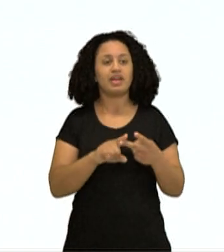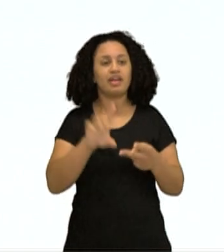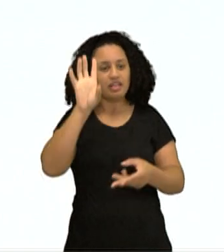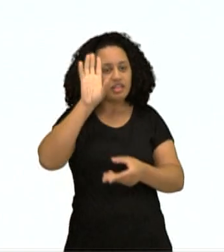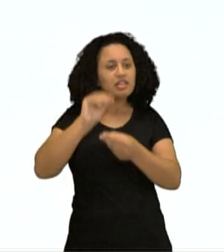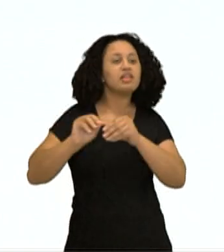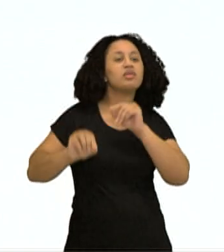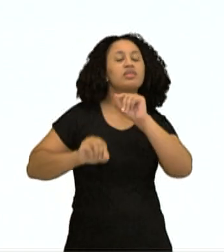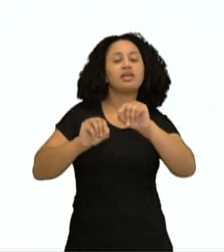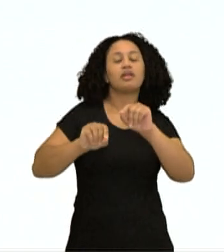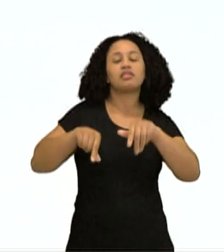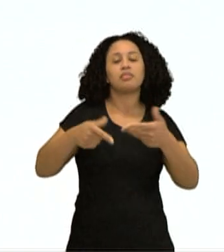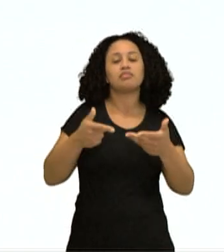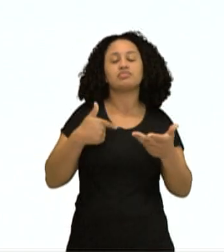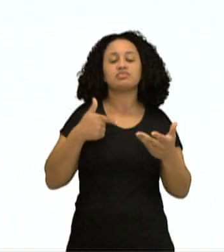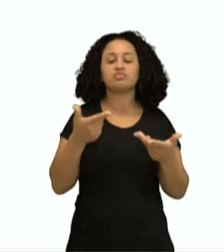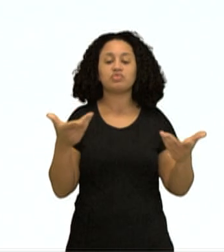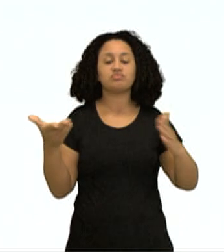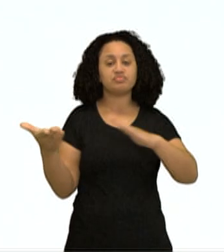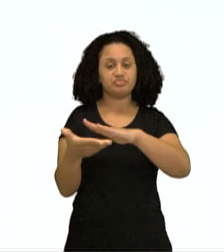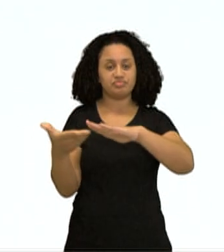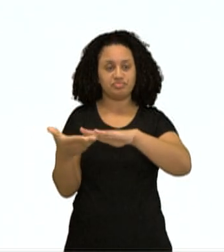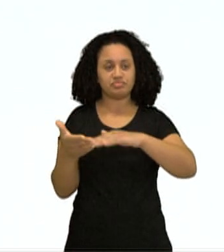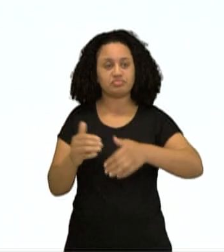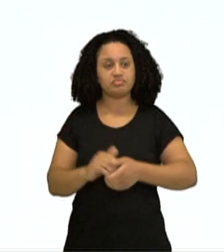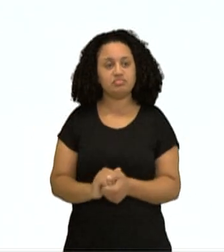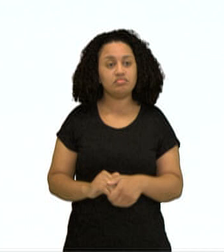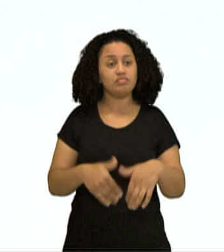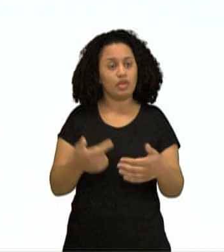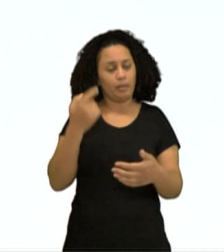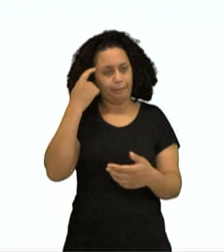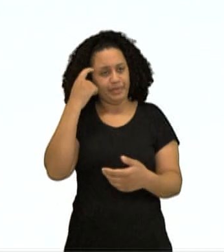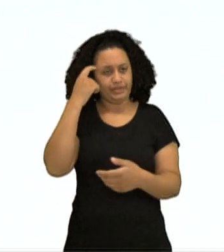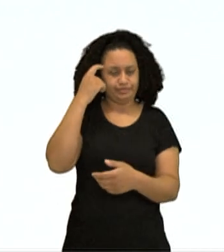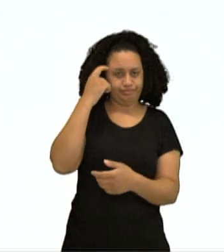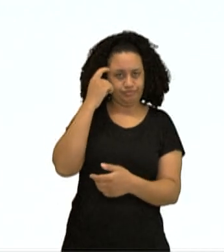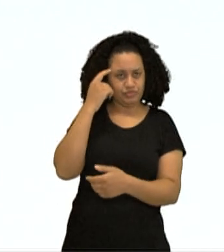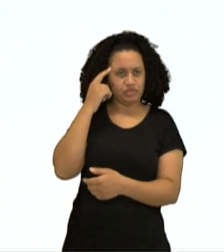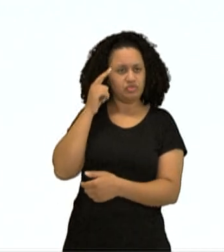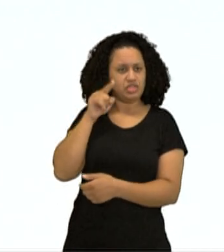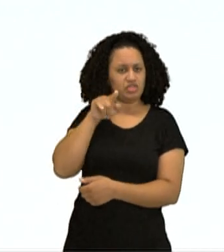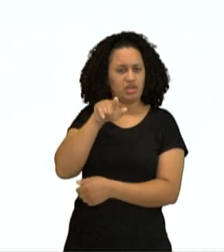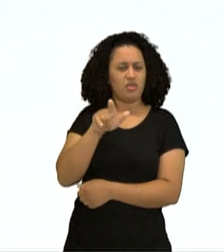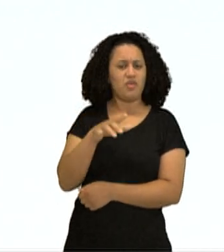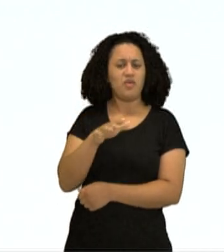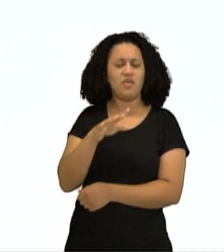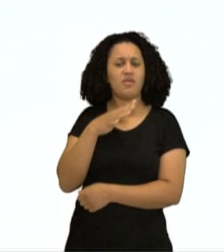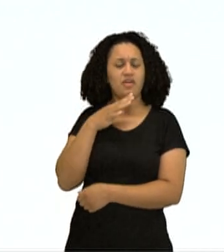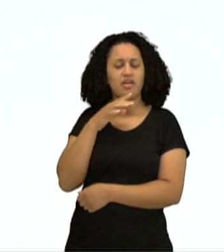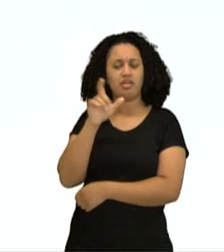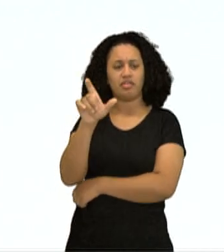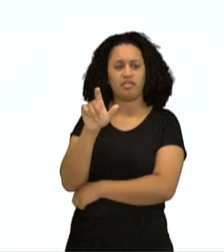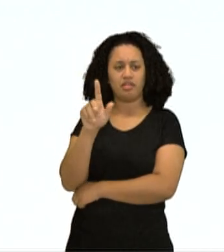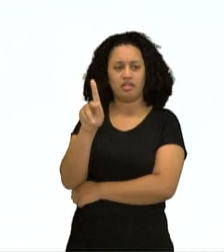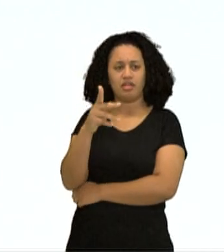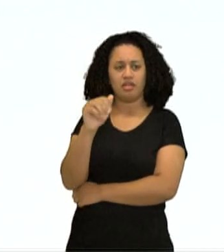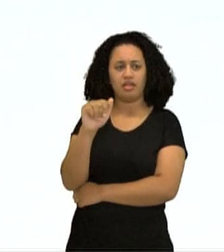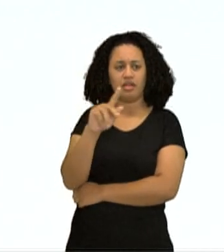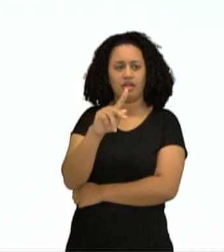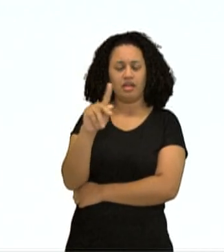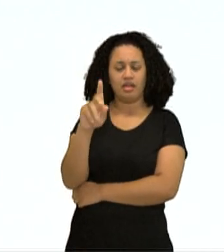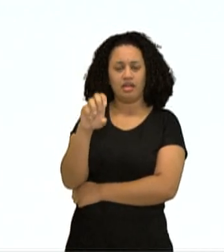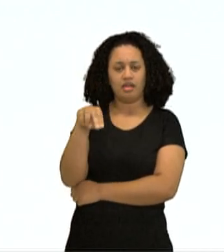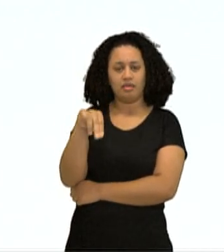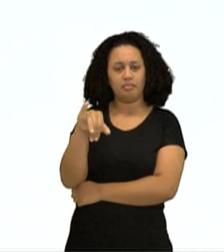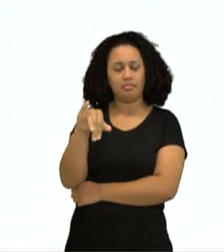em obras contemporâneas. Agora, galera, pense um pouco. Você já ouviu falar na palavra inglesa happening? Sabe